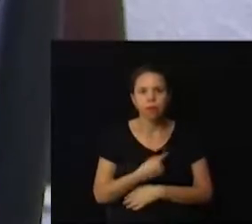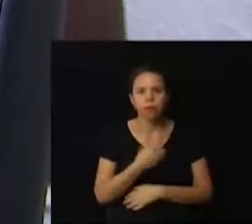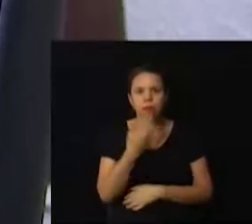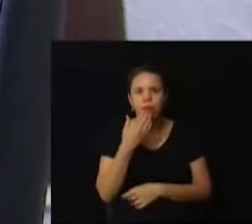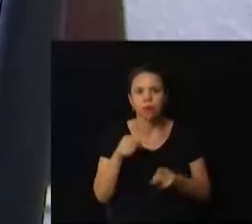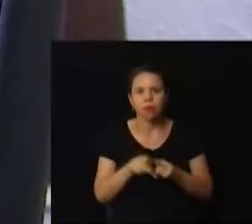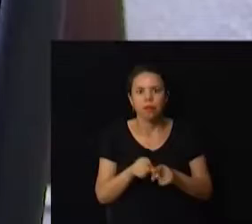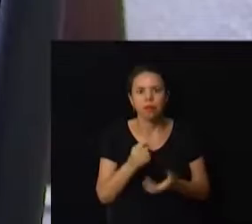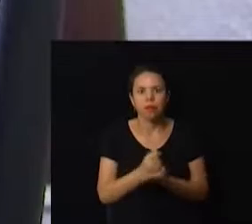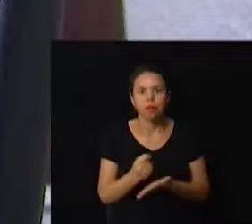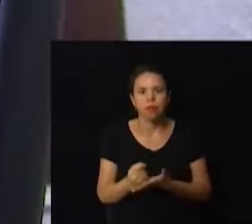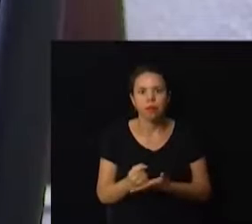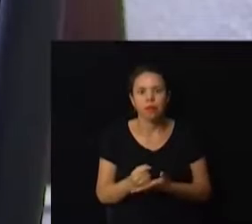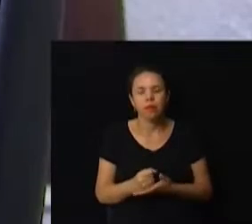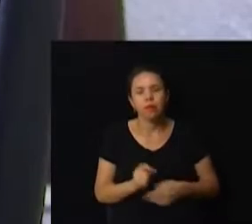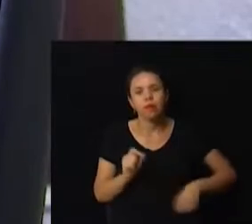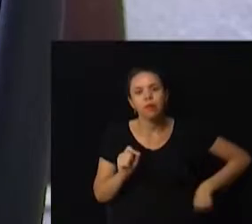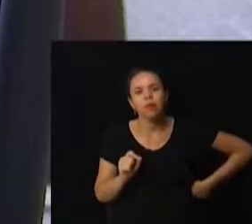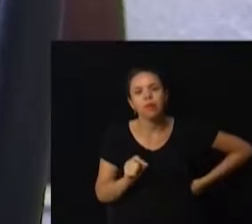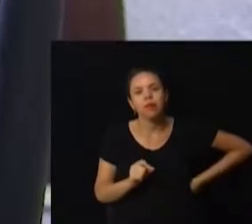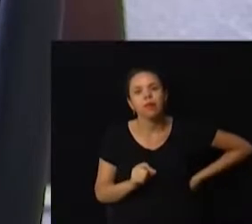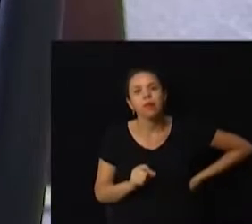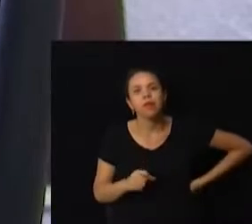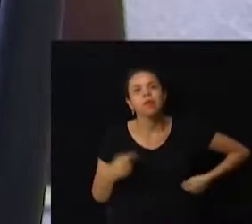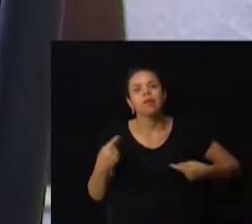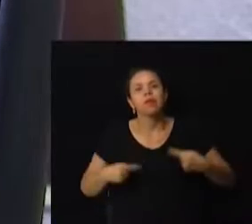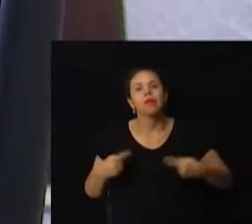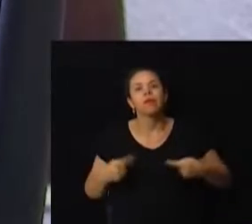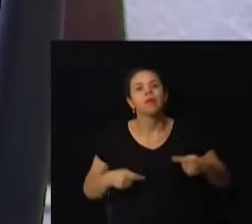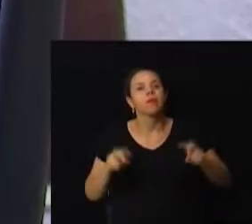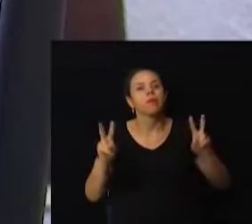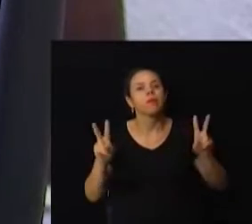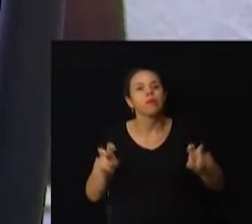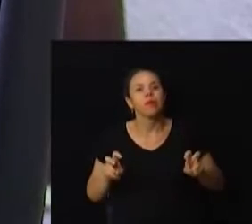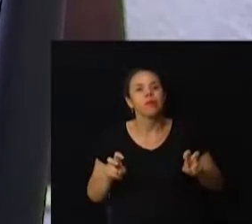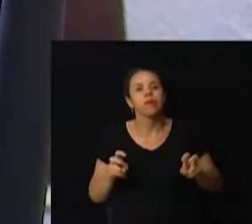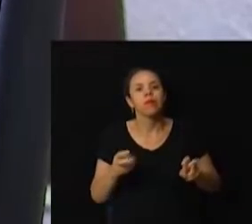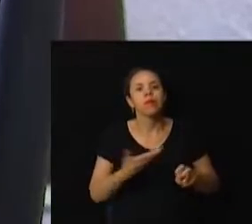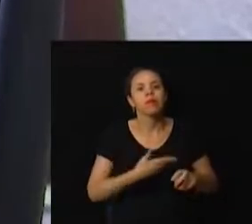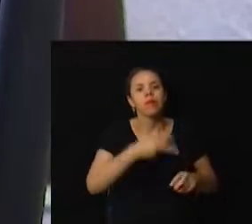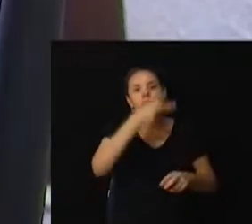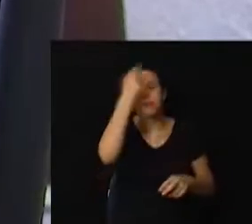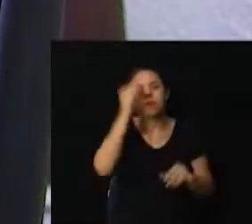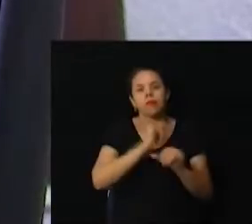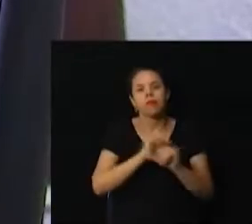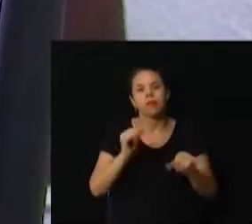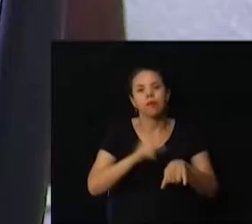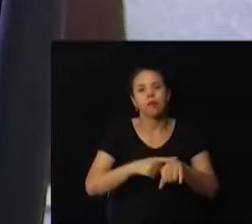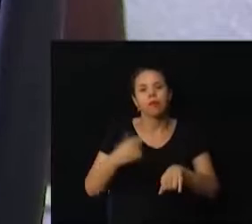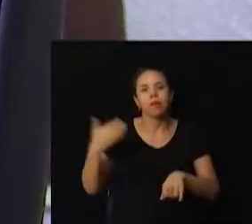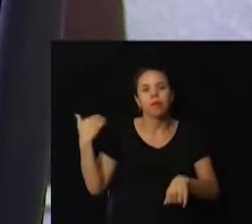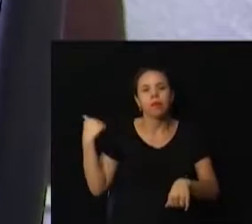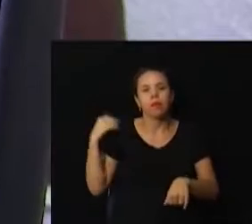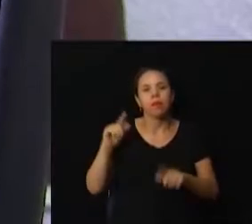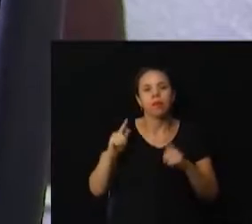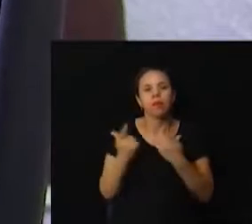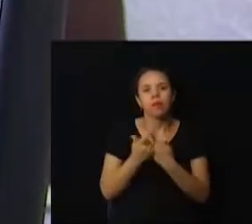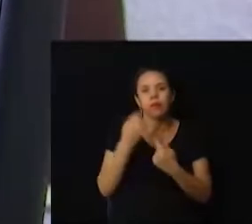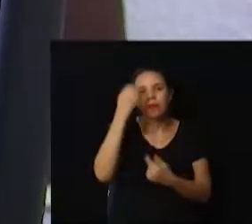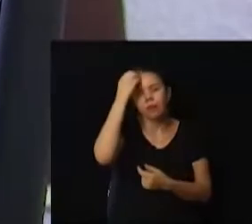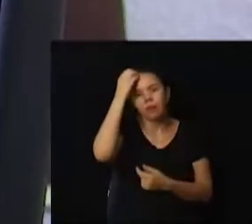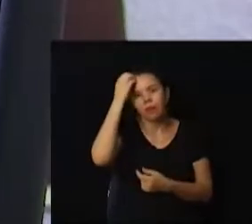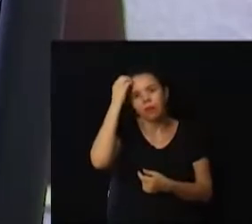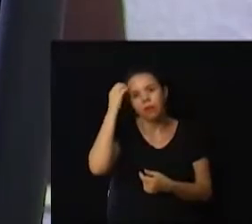a gente pede também um contrato que discute um pouco sobre a prefeitura. Ela anunciou um tempo atrás,